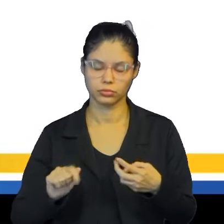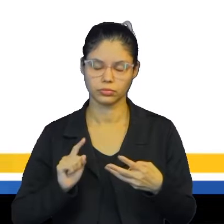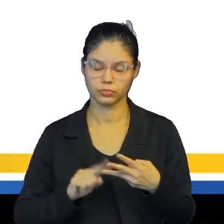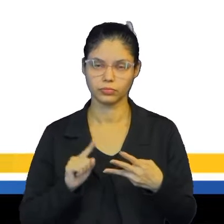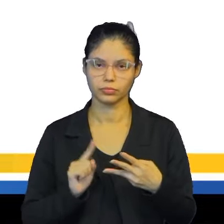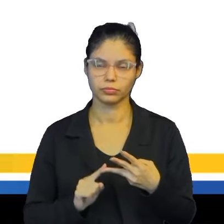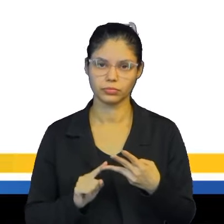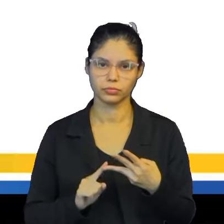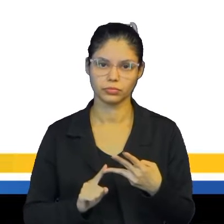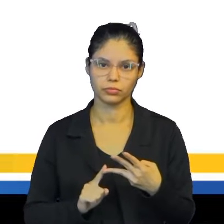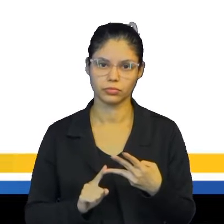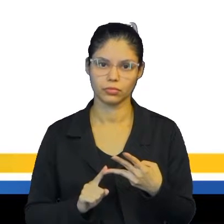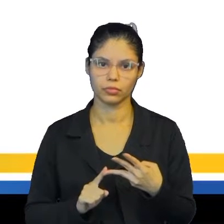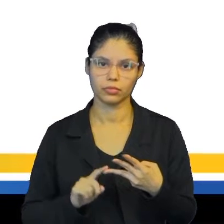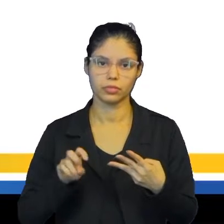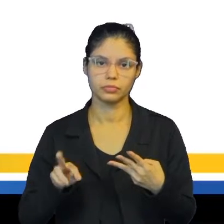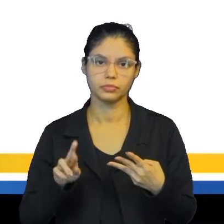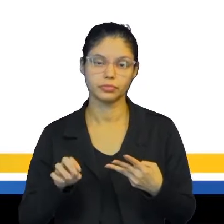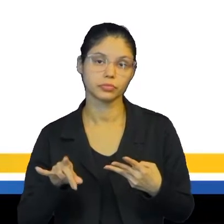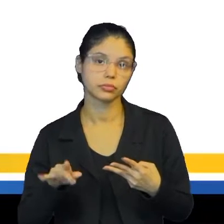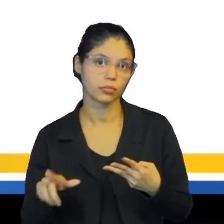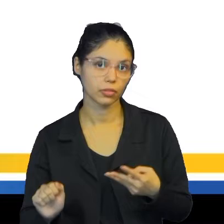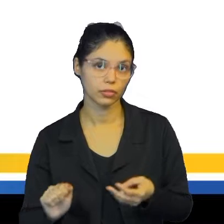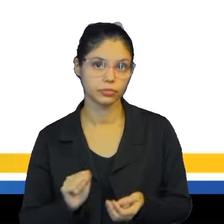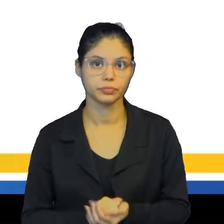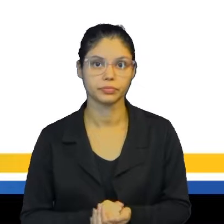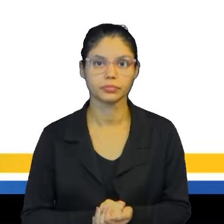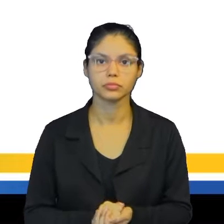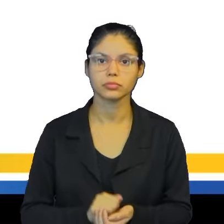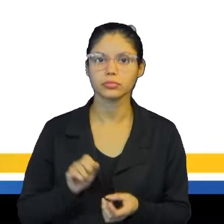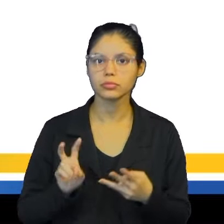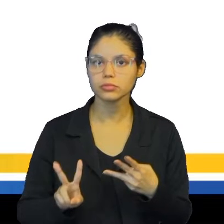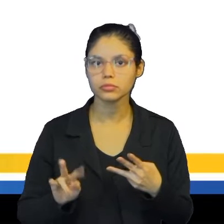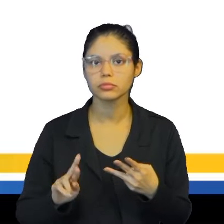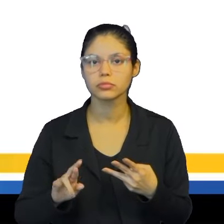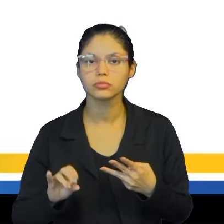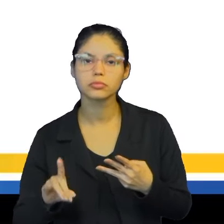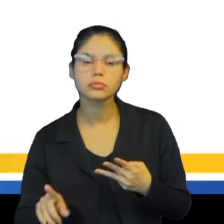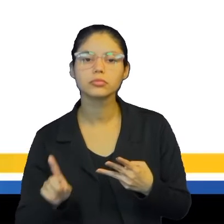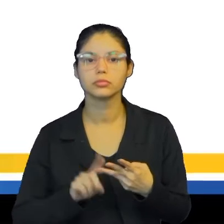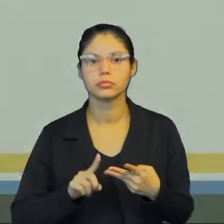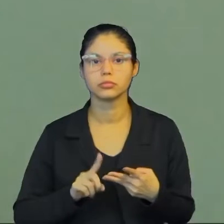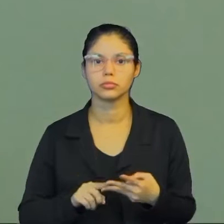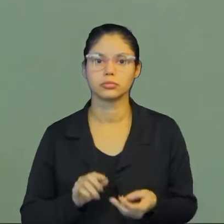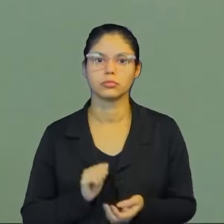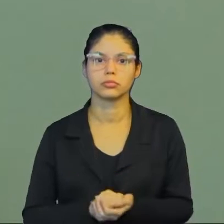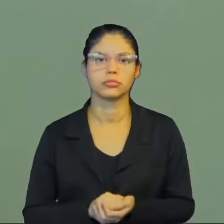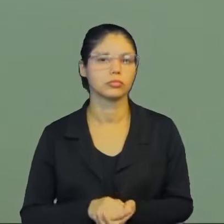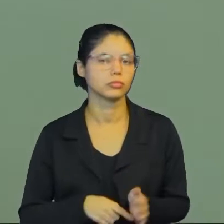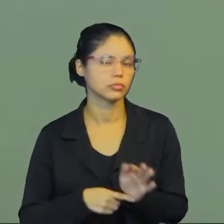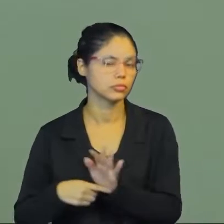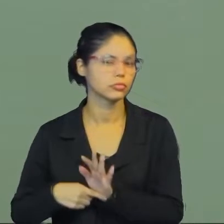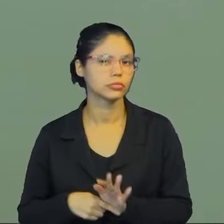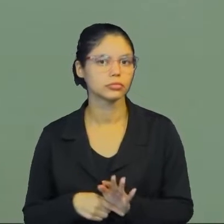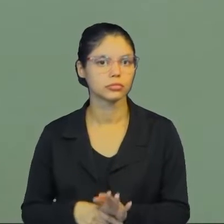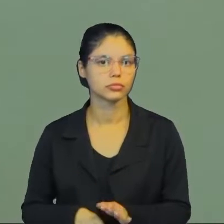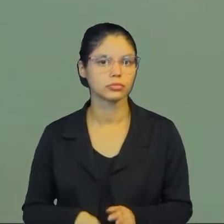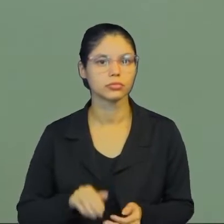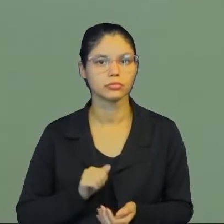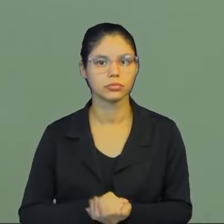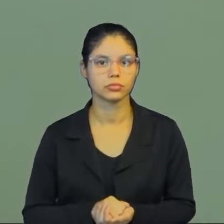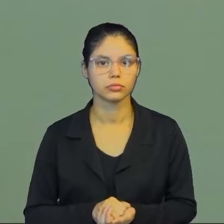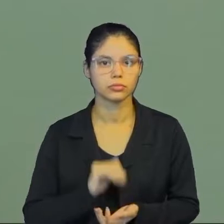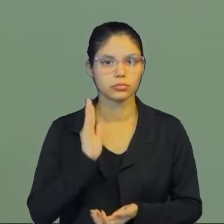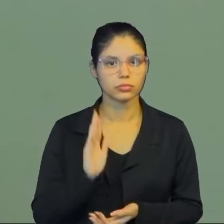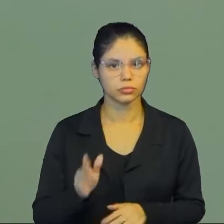tridimensional, tá bom? Ou a vetorizada. A vetorizada, eu vou dar um spoiler para vocês. A